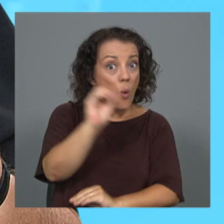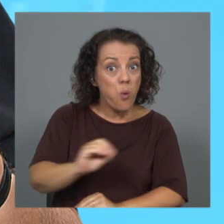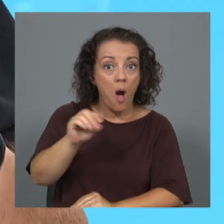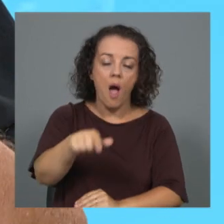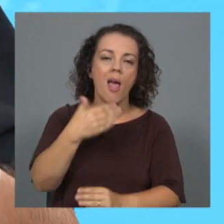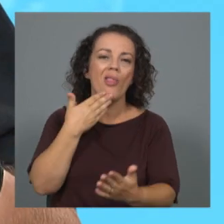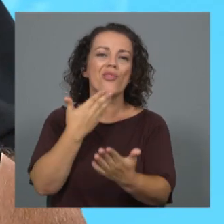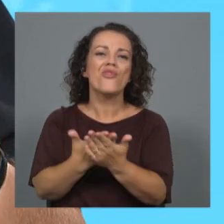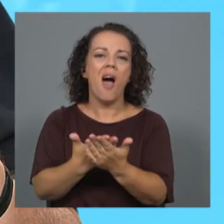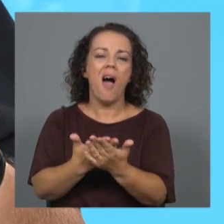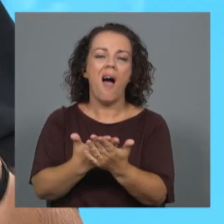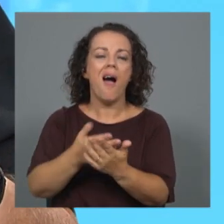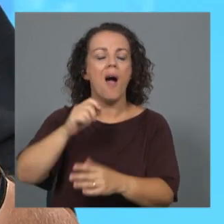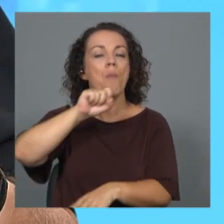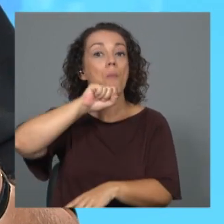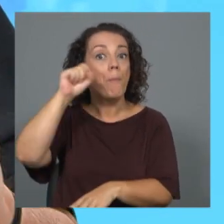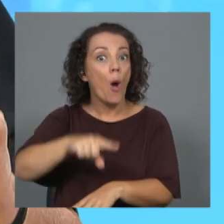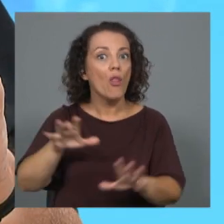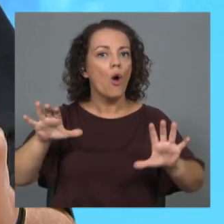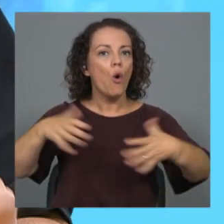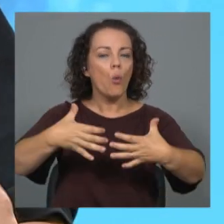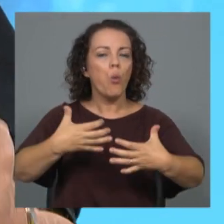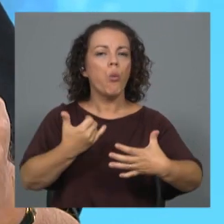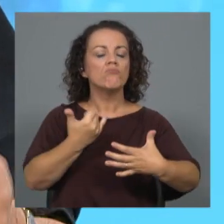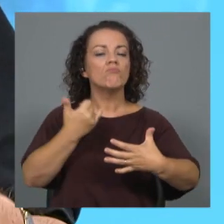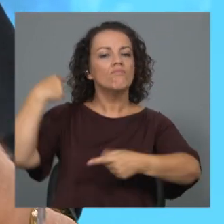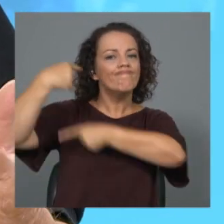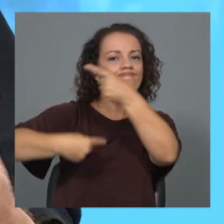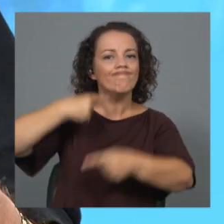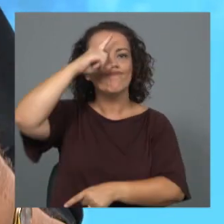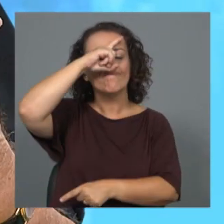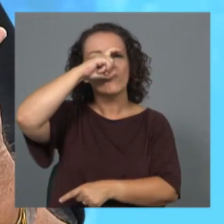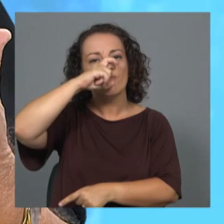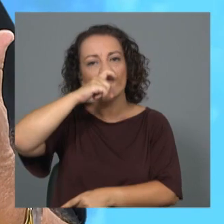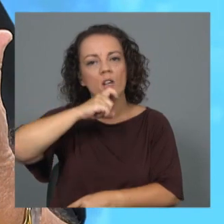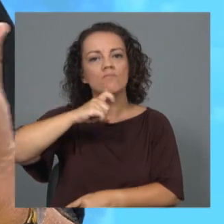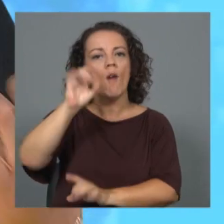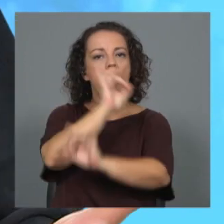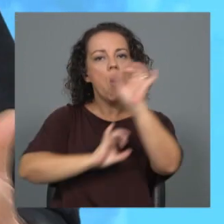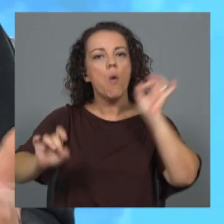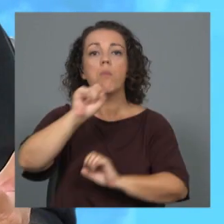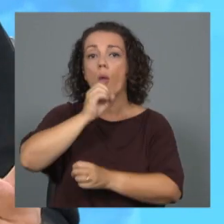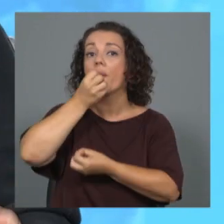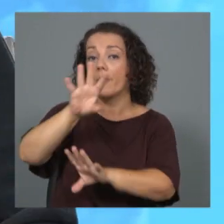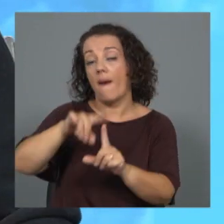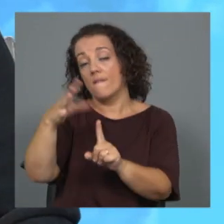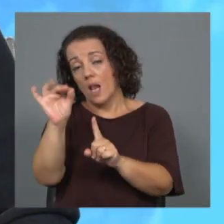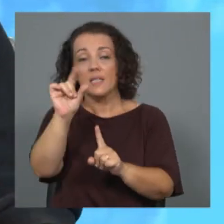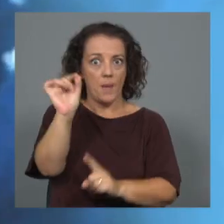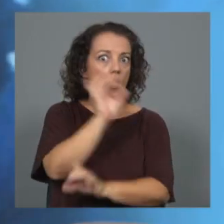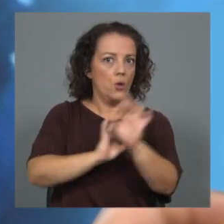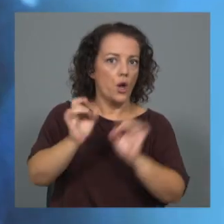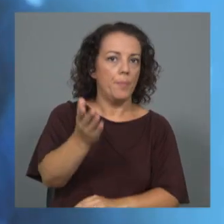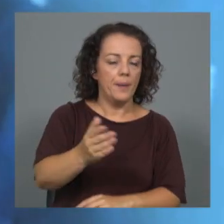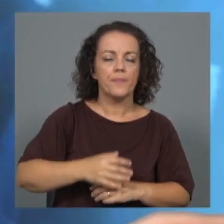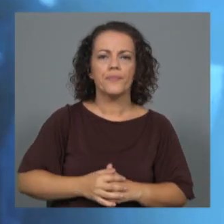sensível à perda da herança coletiva e a uma ruptura da memória nacional e europeia, da França e da Europa.